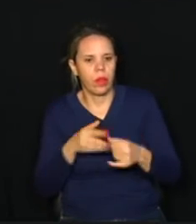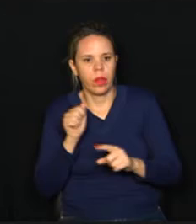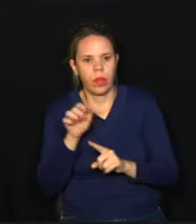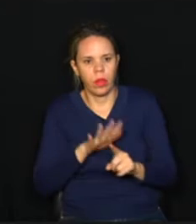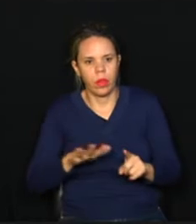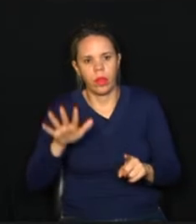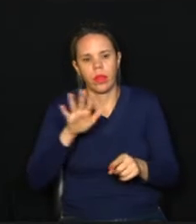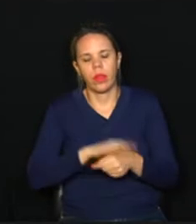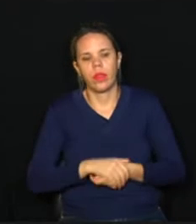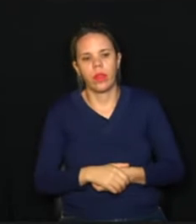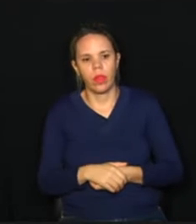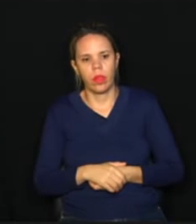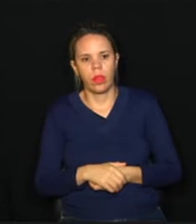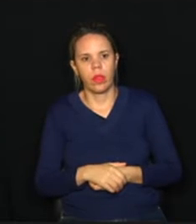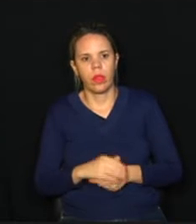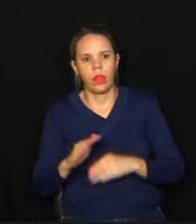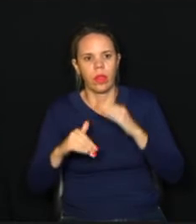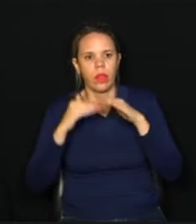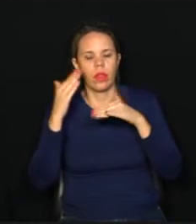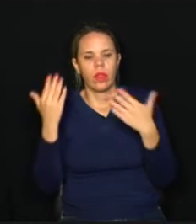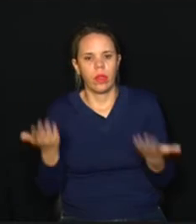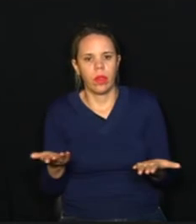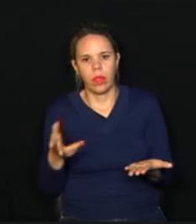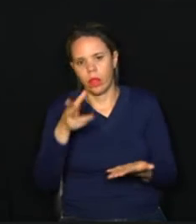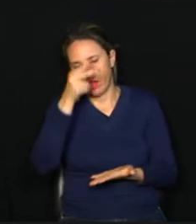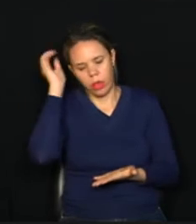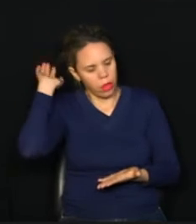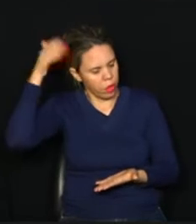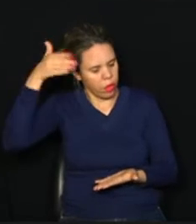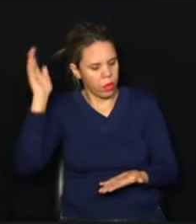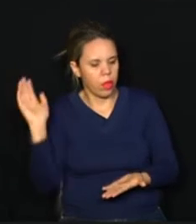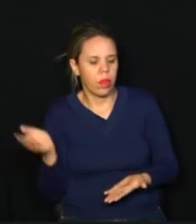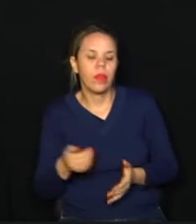sociedade desenvolvida, republicana. Então,